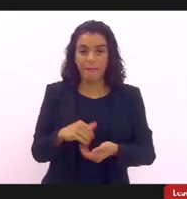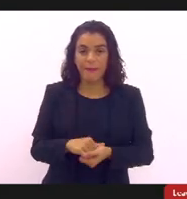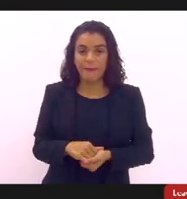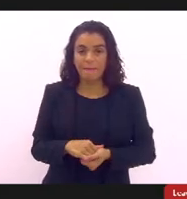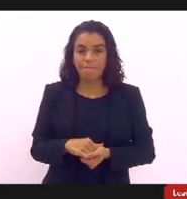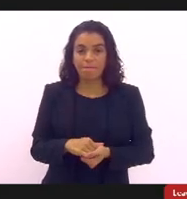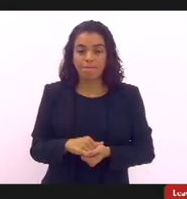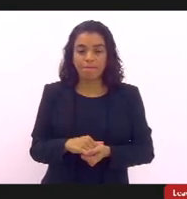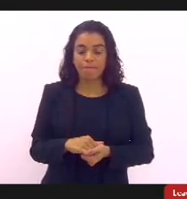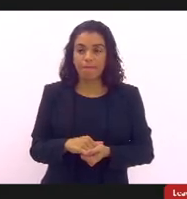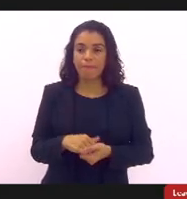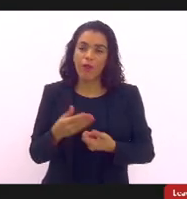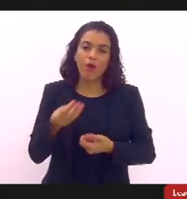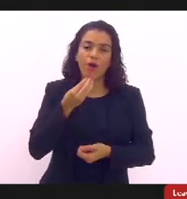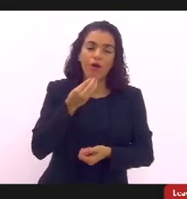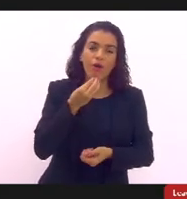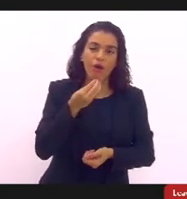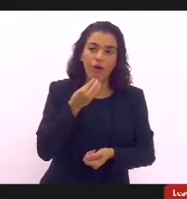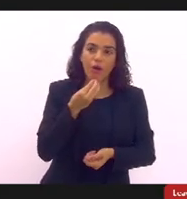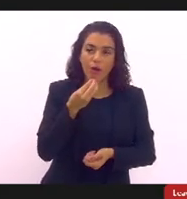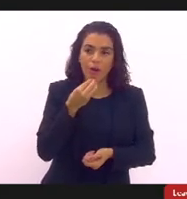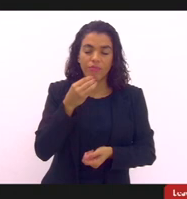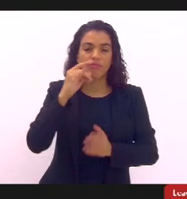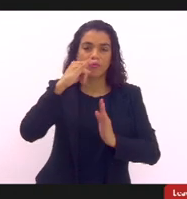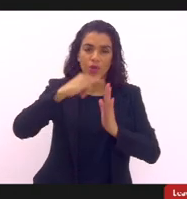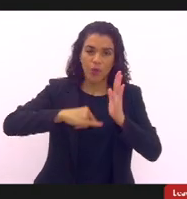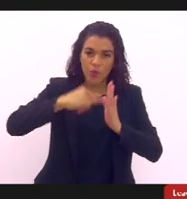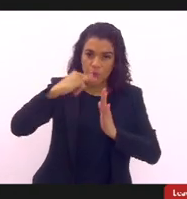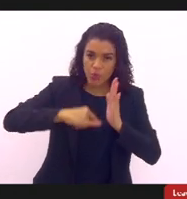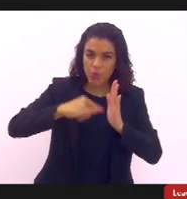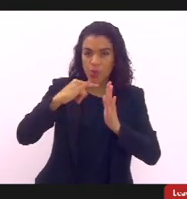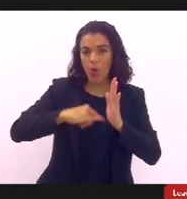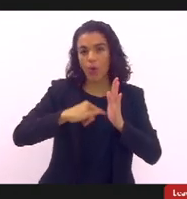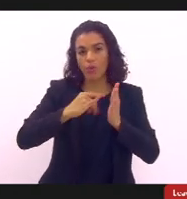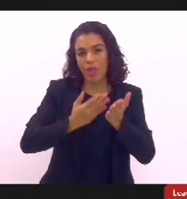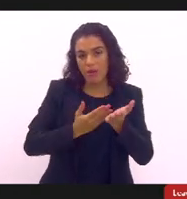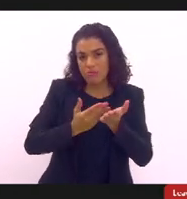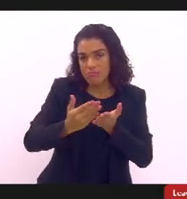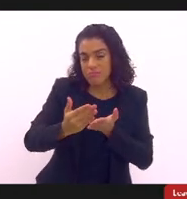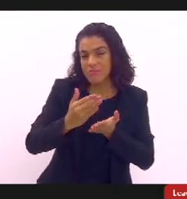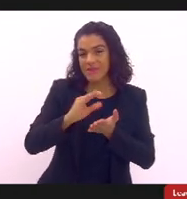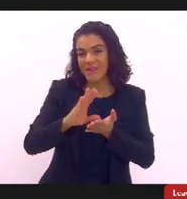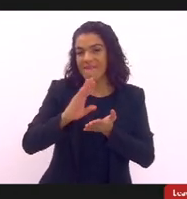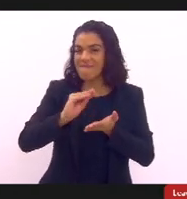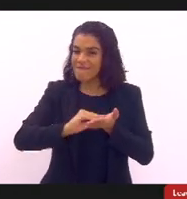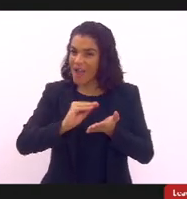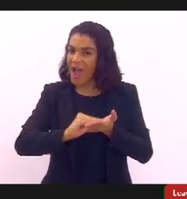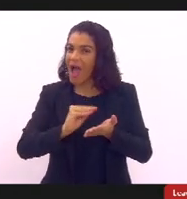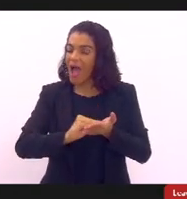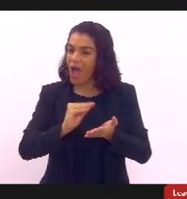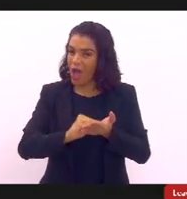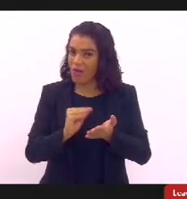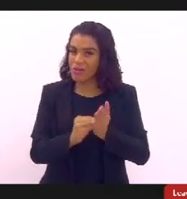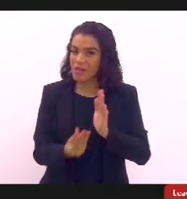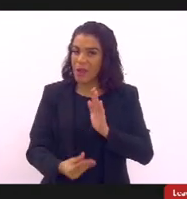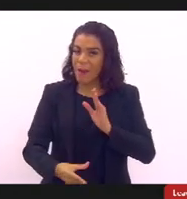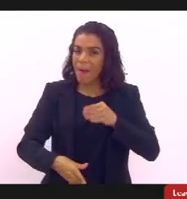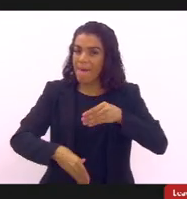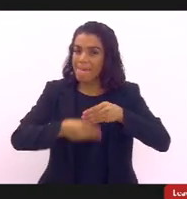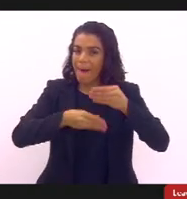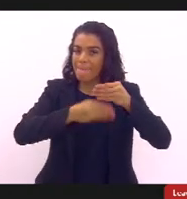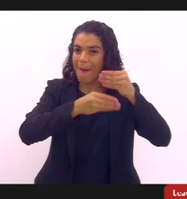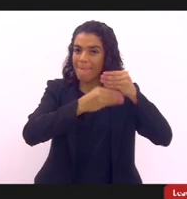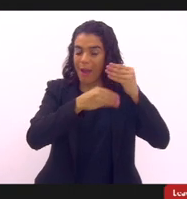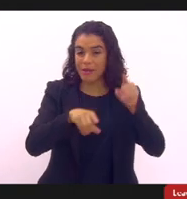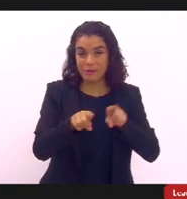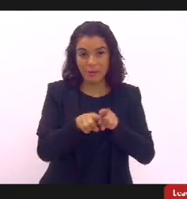nós, claro que foi um documento ainda inicial, vimos ali que tem muitas coisas ainda a ser definidas, né,